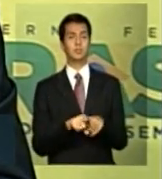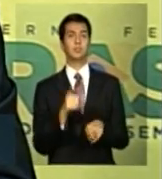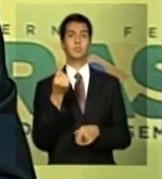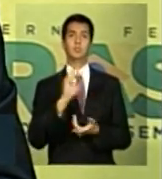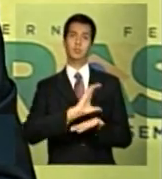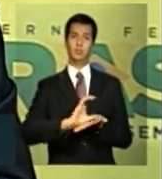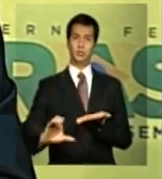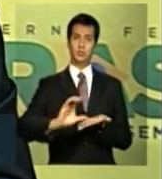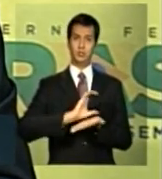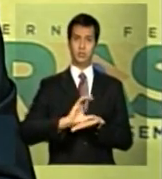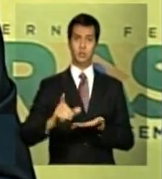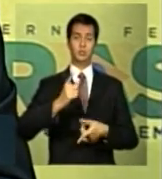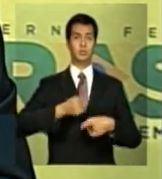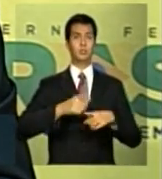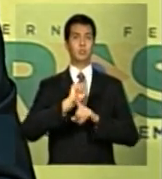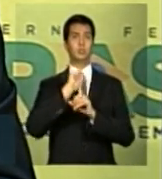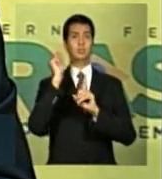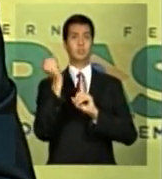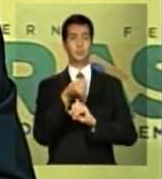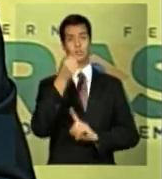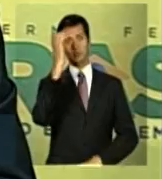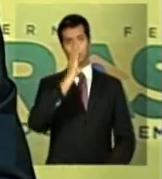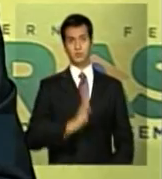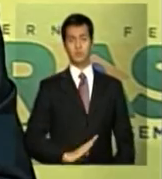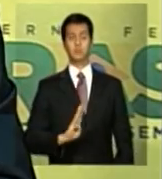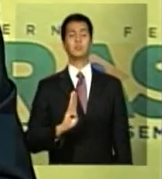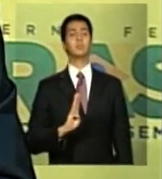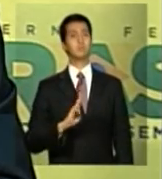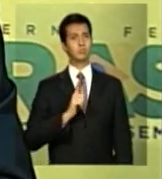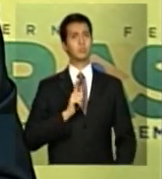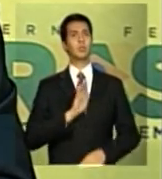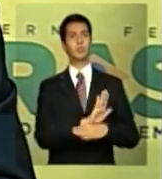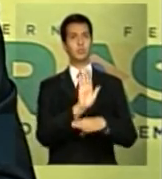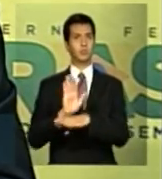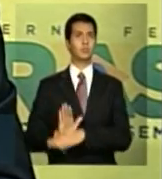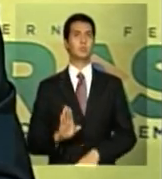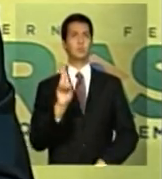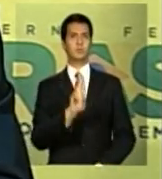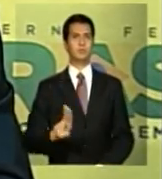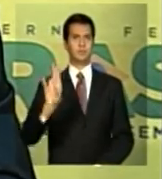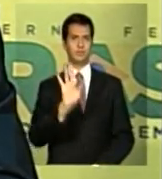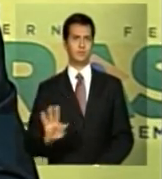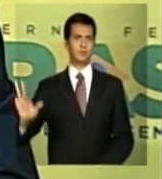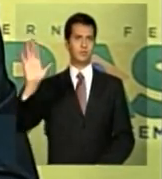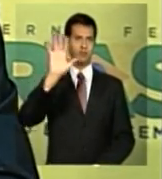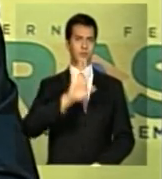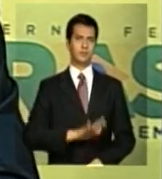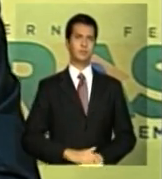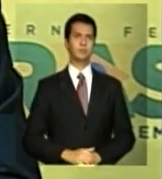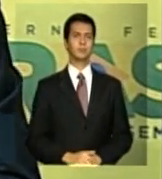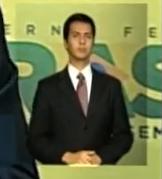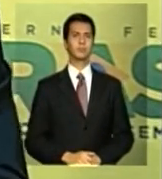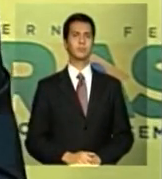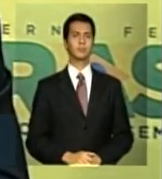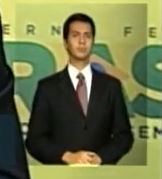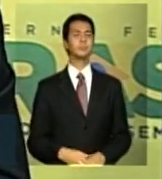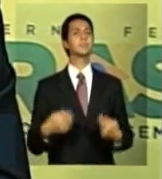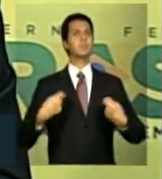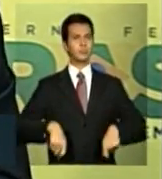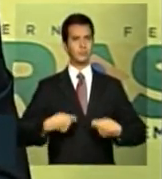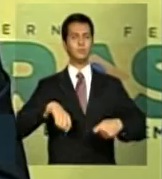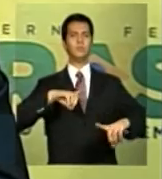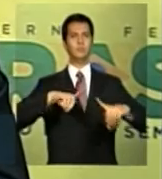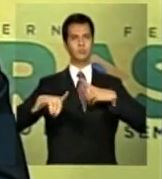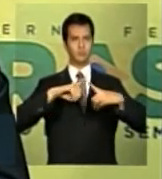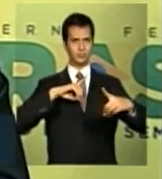pesado que a sociedade brasileira faz para sustentar as universidades federais. É muito importante que haja diálogo,